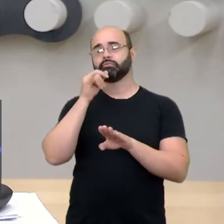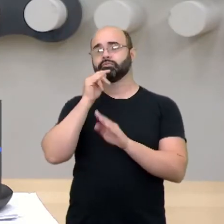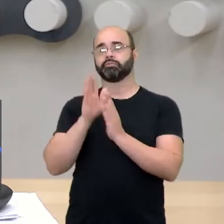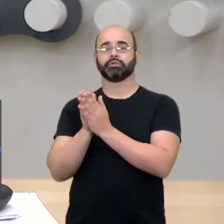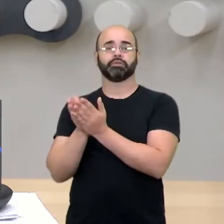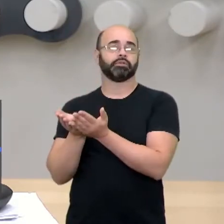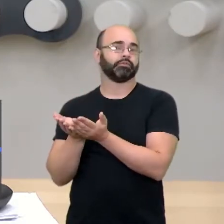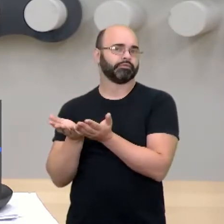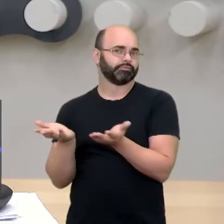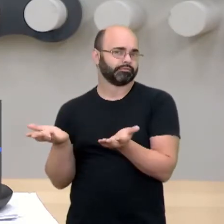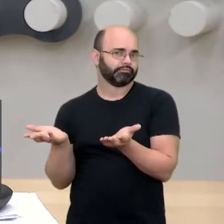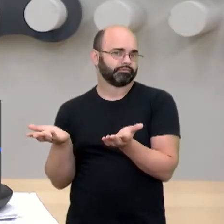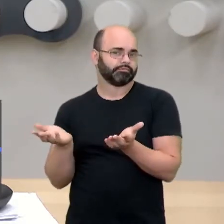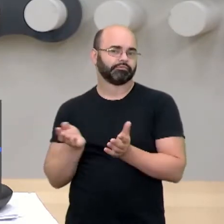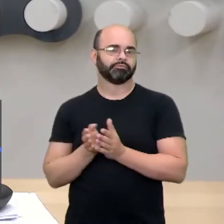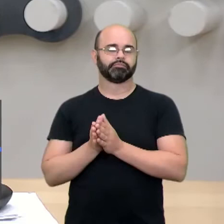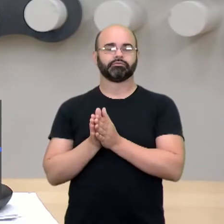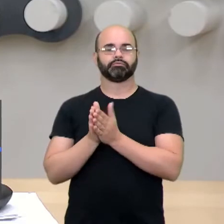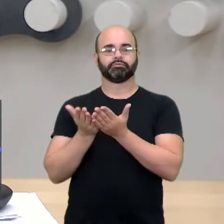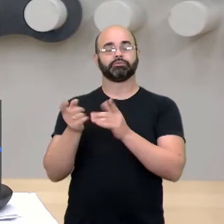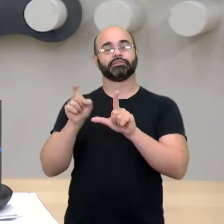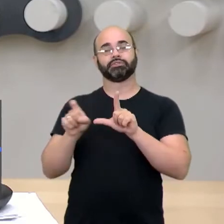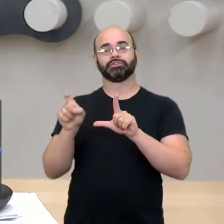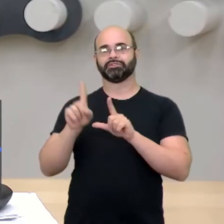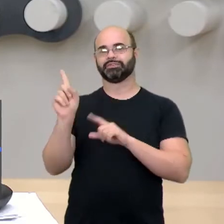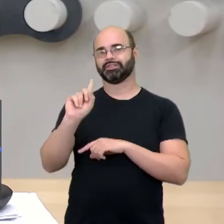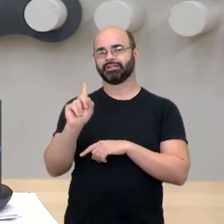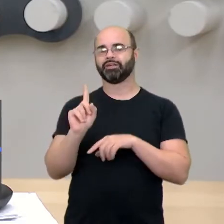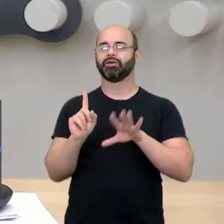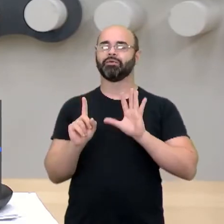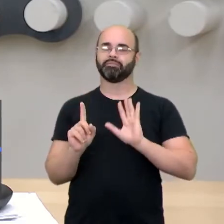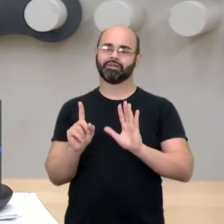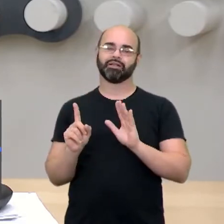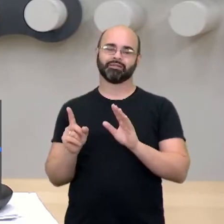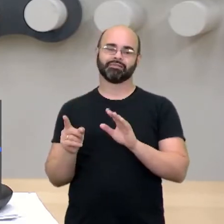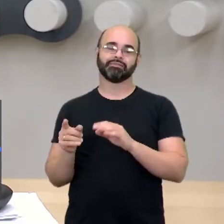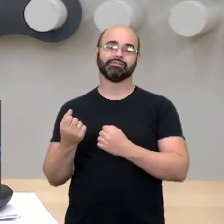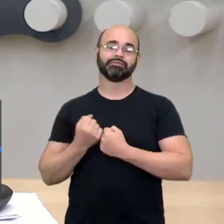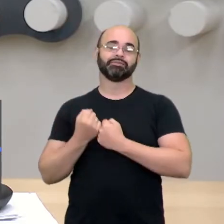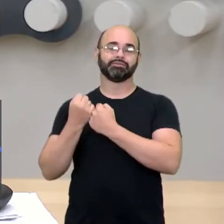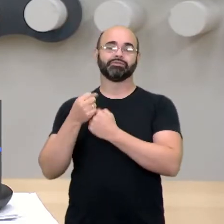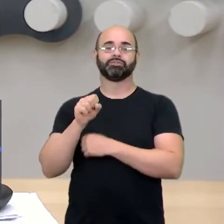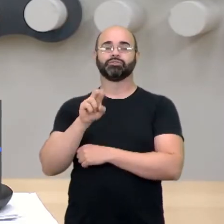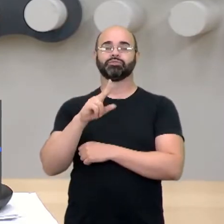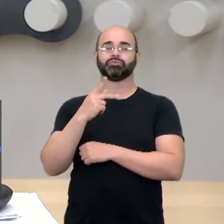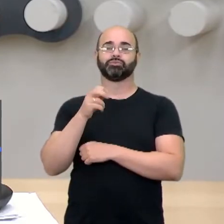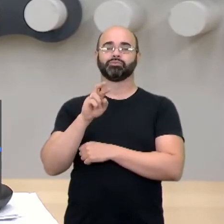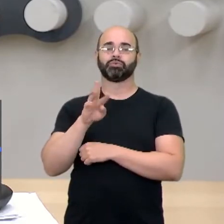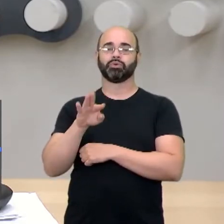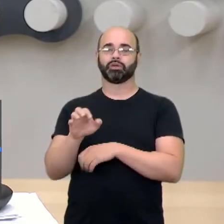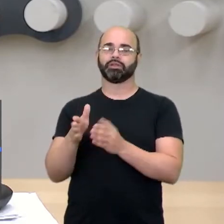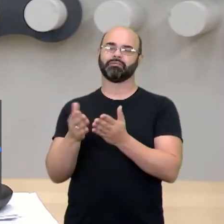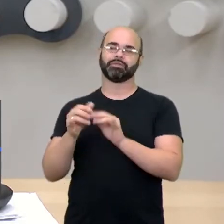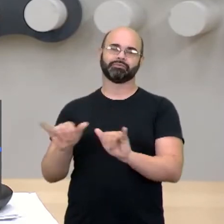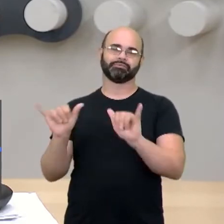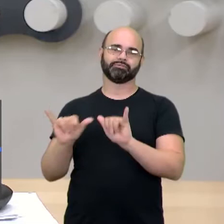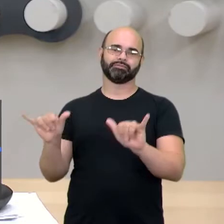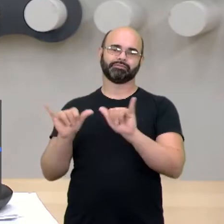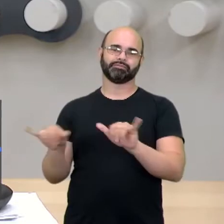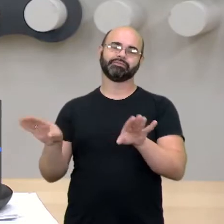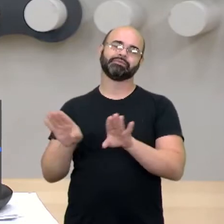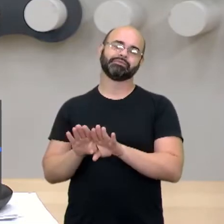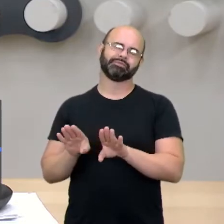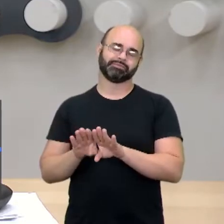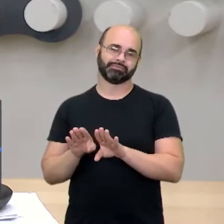Tá certo Não é digital Mais também é um bom suporte e revistas enfim também são bons